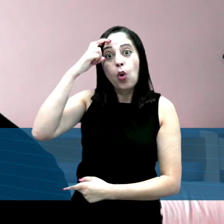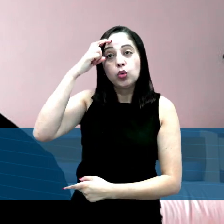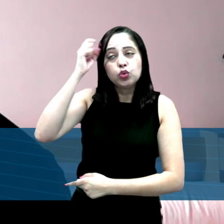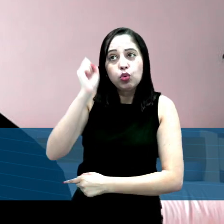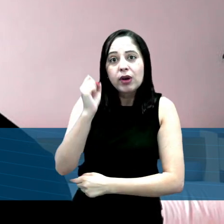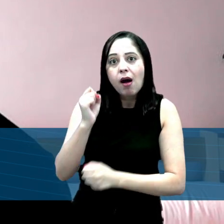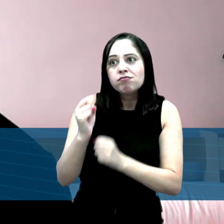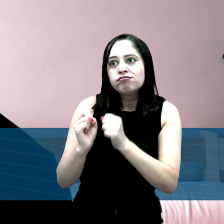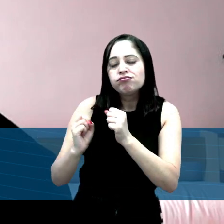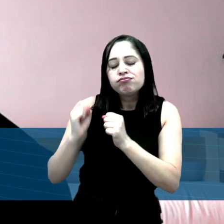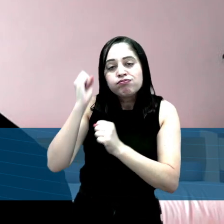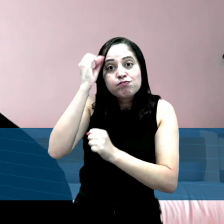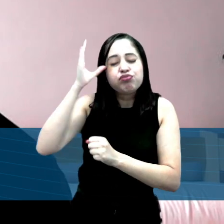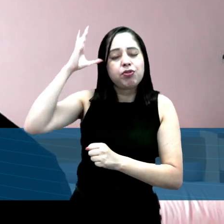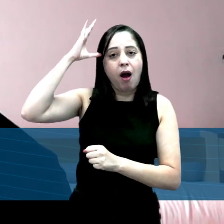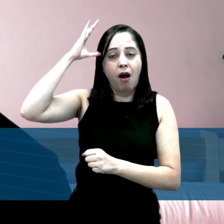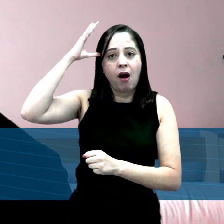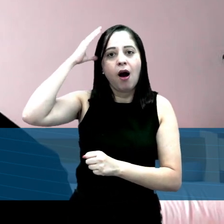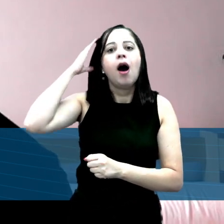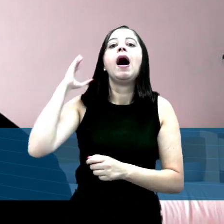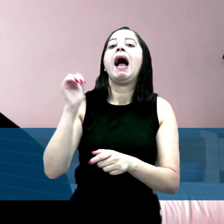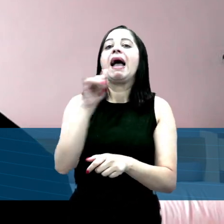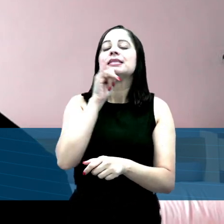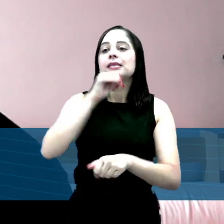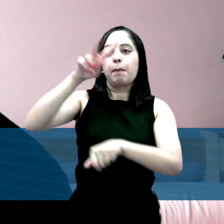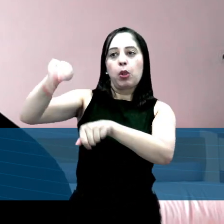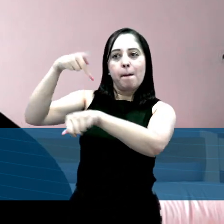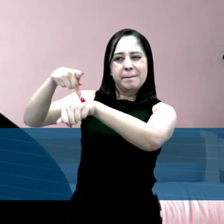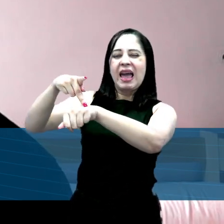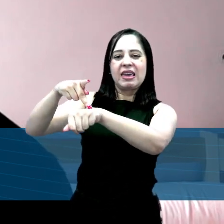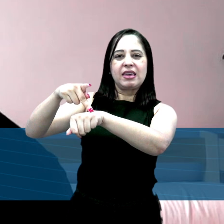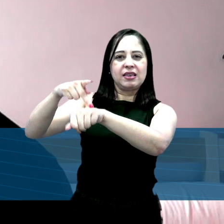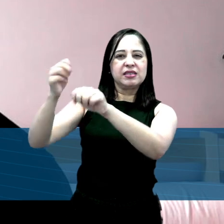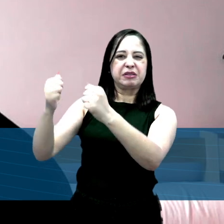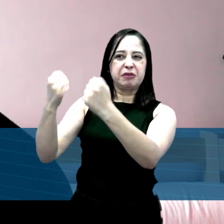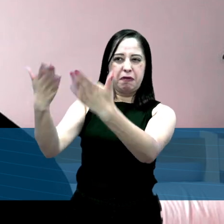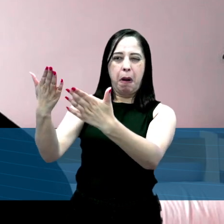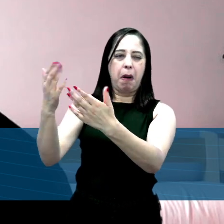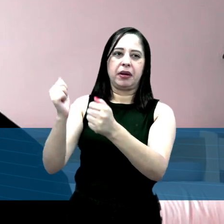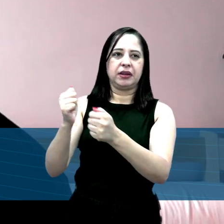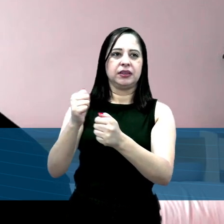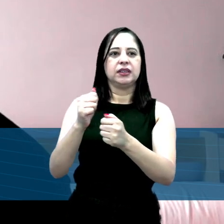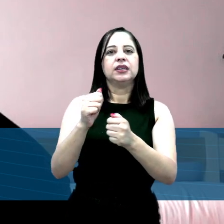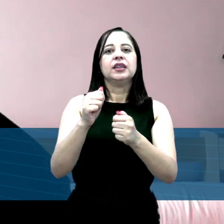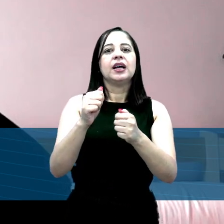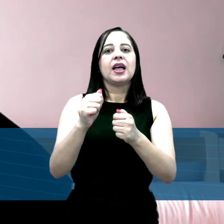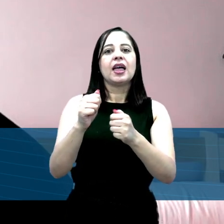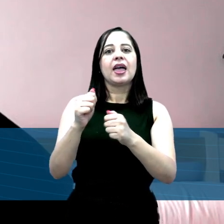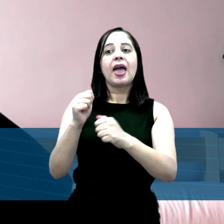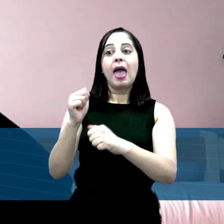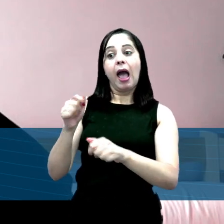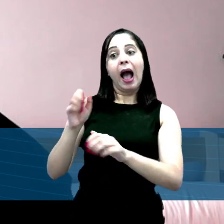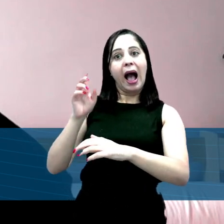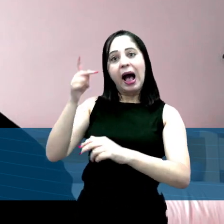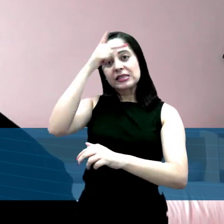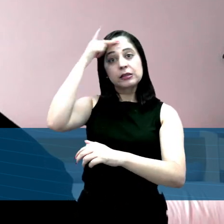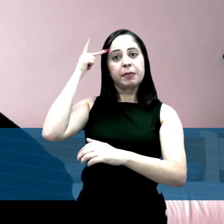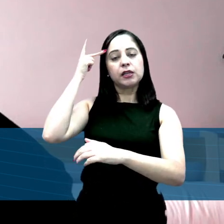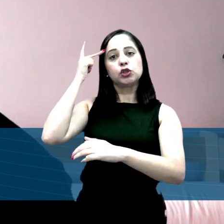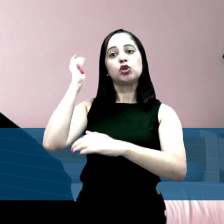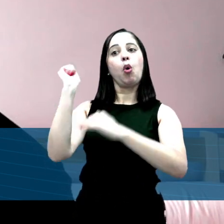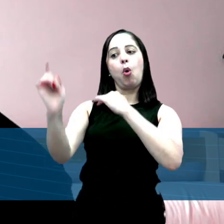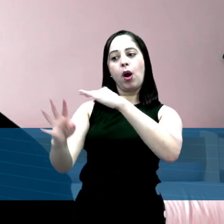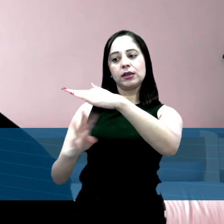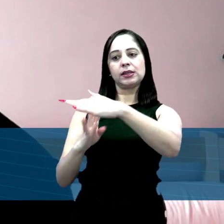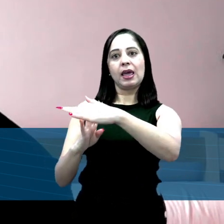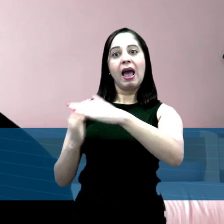a gente pega outros países, né, tirando o caso até do Brasil, os migrantes, eles ajudam a equilibrar,